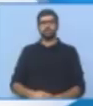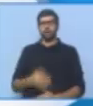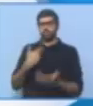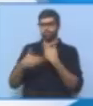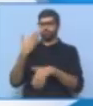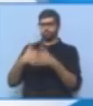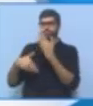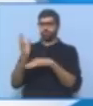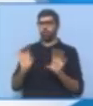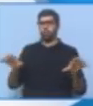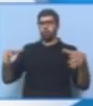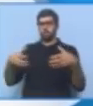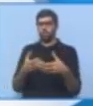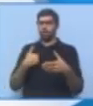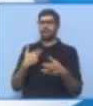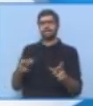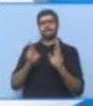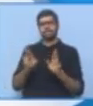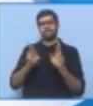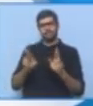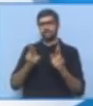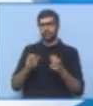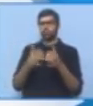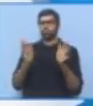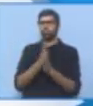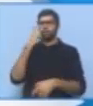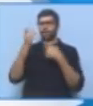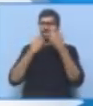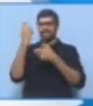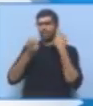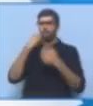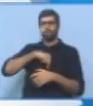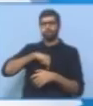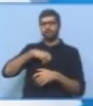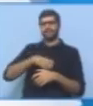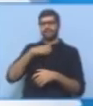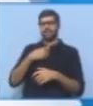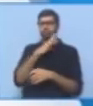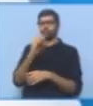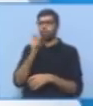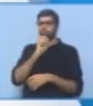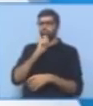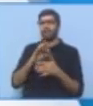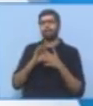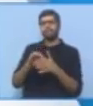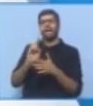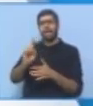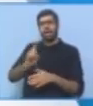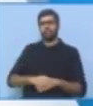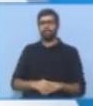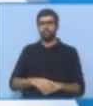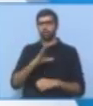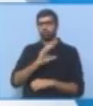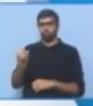Naquele tempo, o povo estava na expectativa e todos pensavam em seus corações se João não seria o Messias.